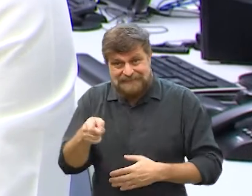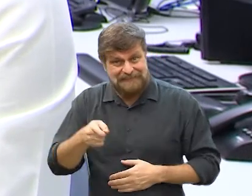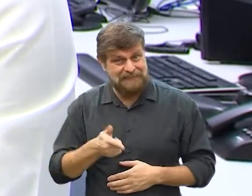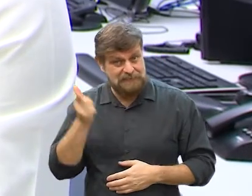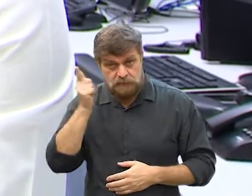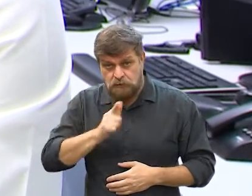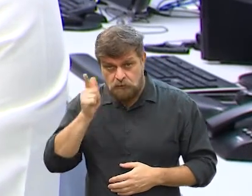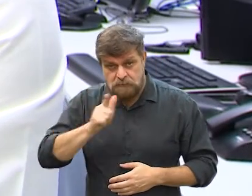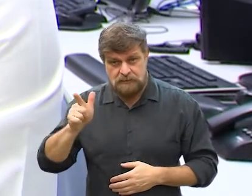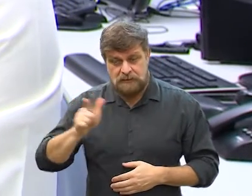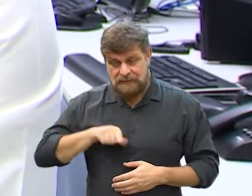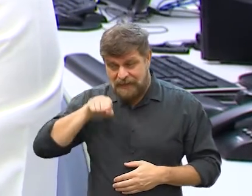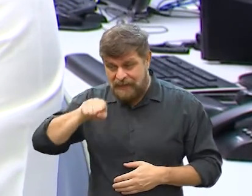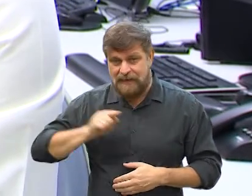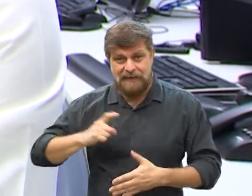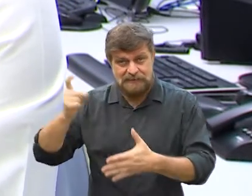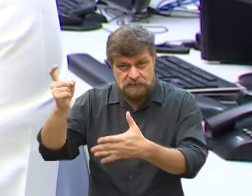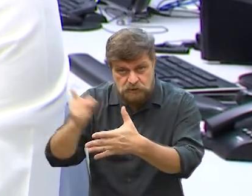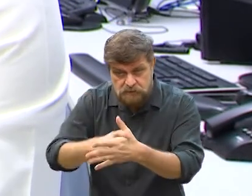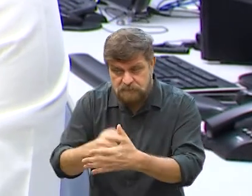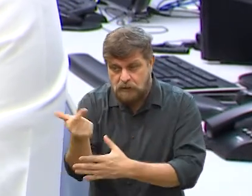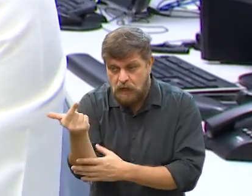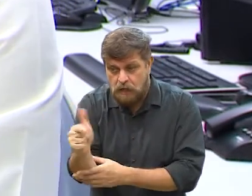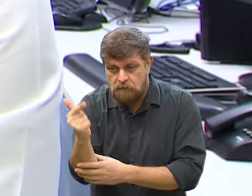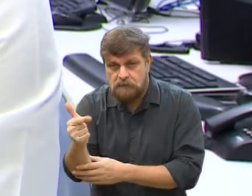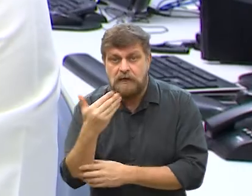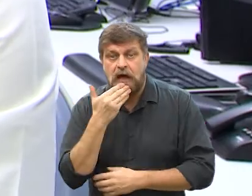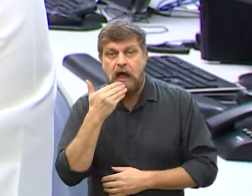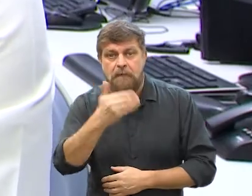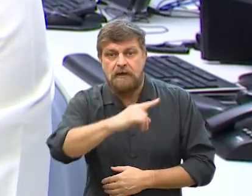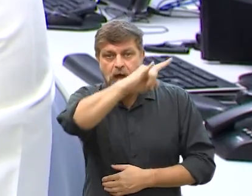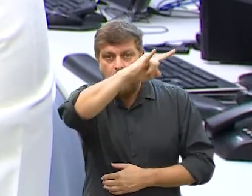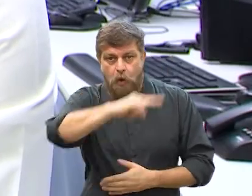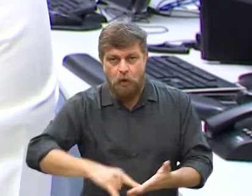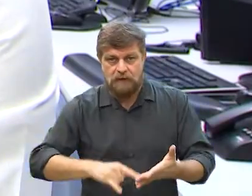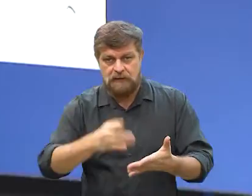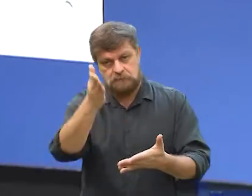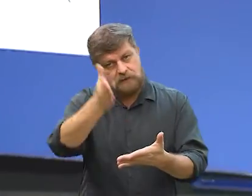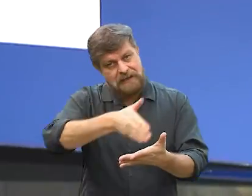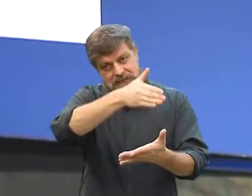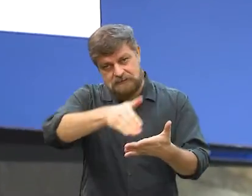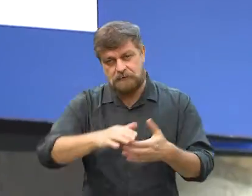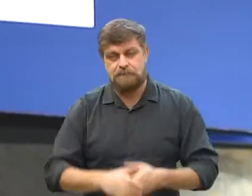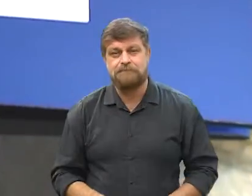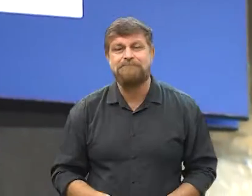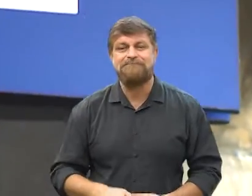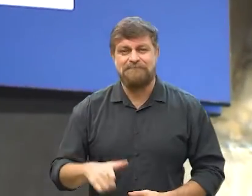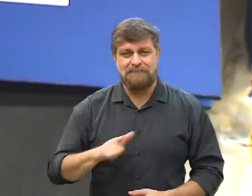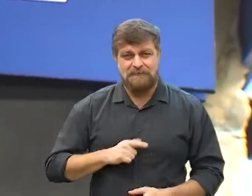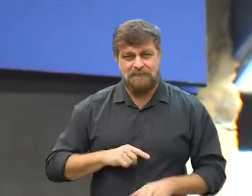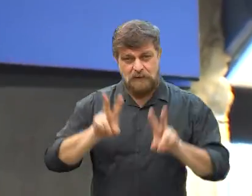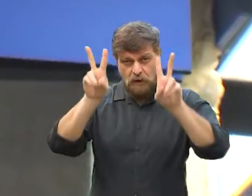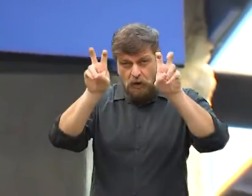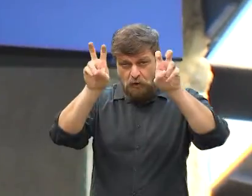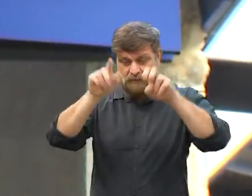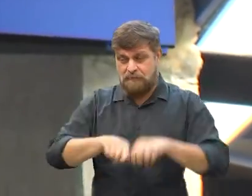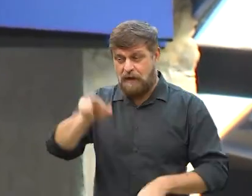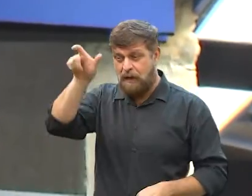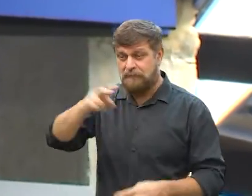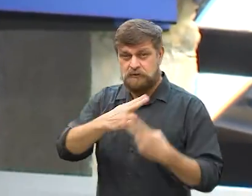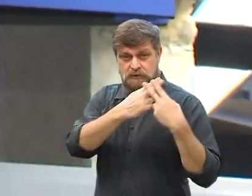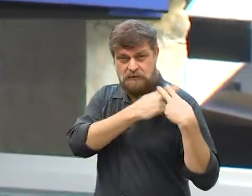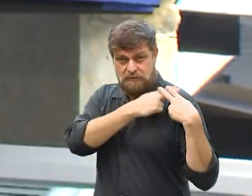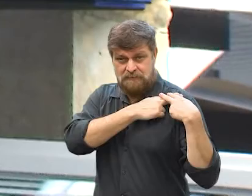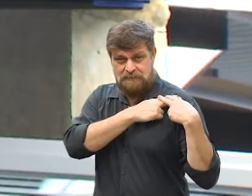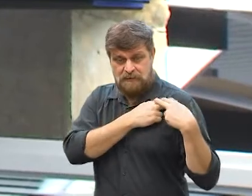não consiga, então, até para que ele não fique inadimplente, que ele solicite o cancelamento contratual. Com relação à possibilidade do responsável